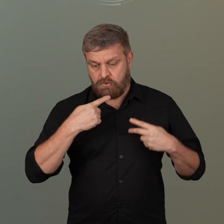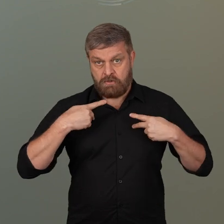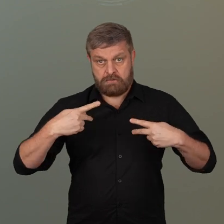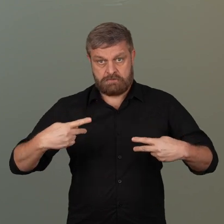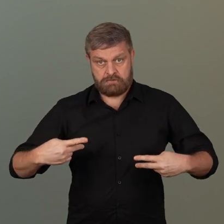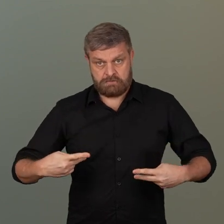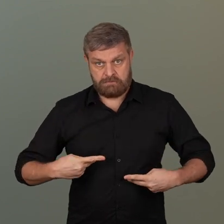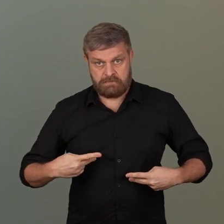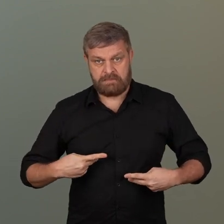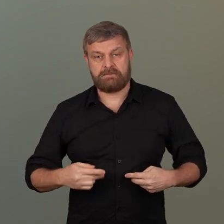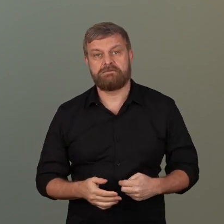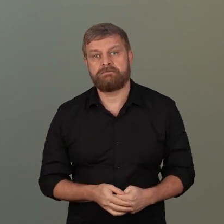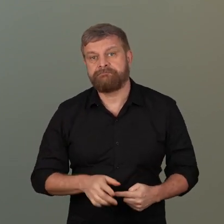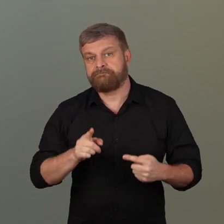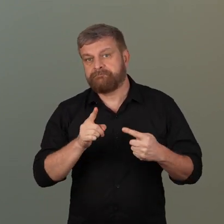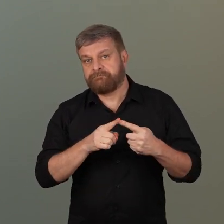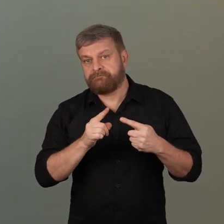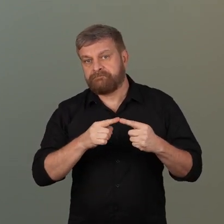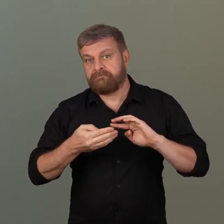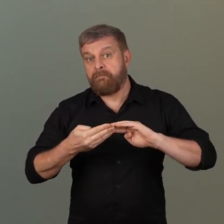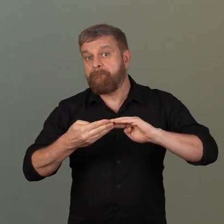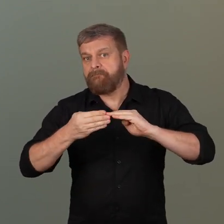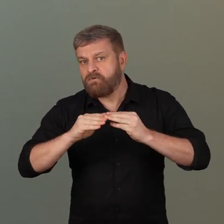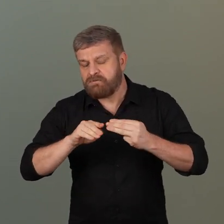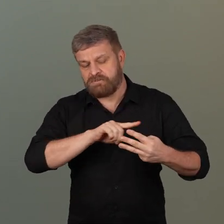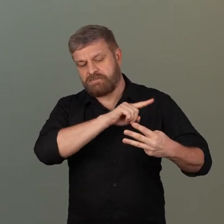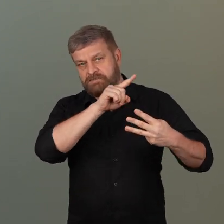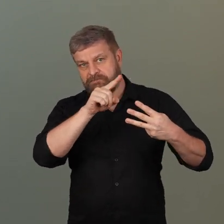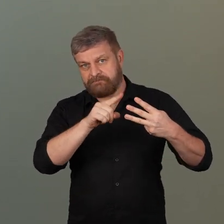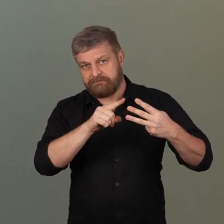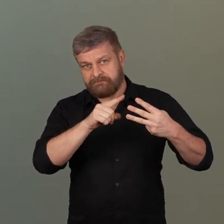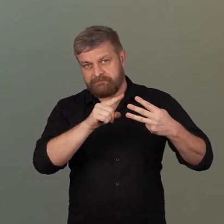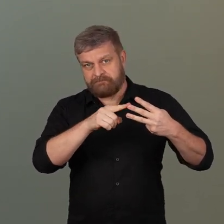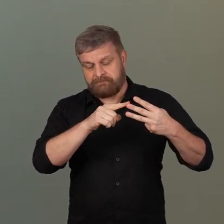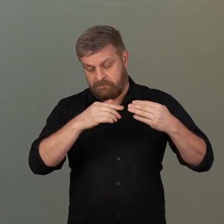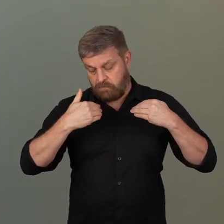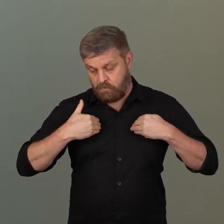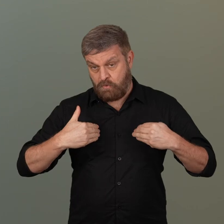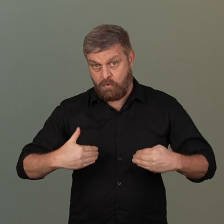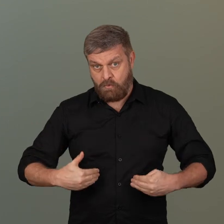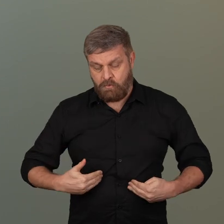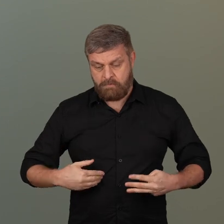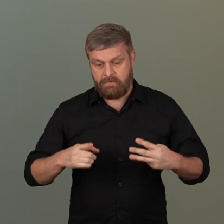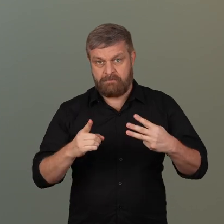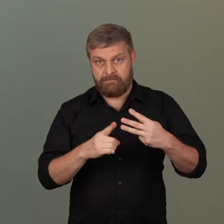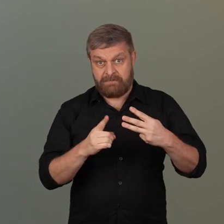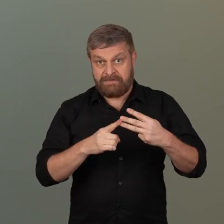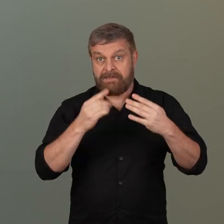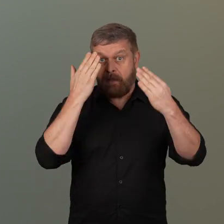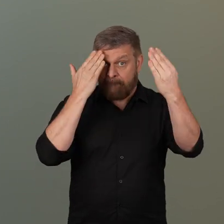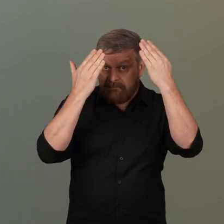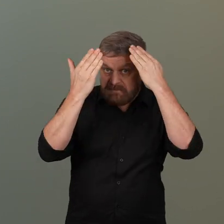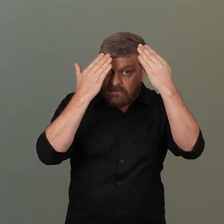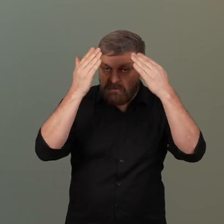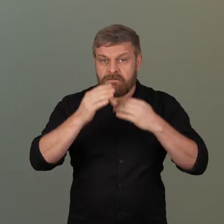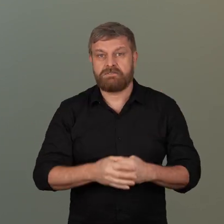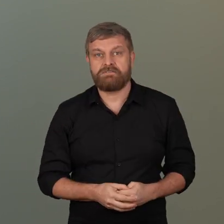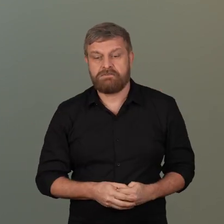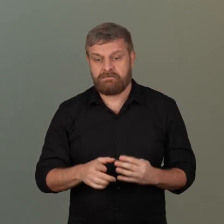feito de biologia, de uma parte física, de uma parte